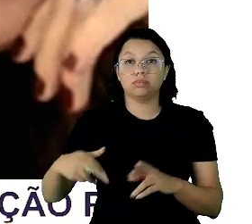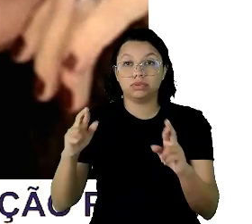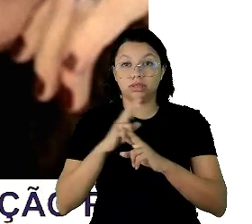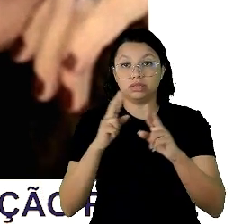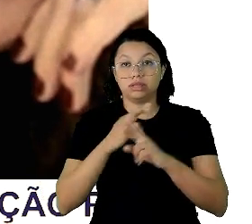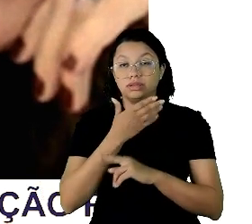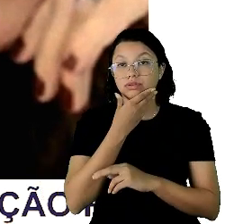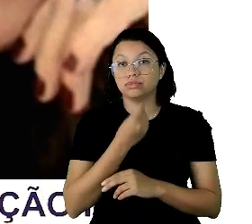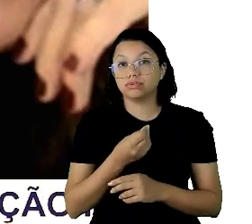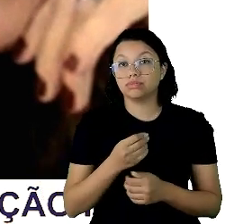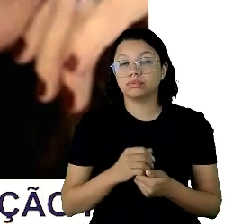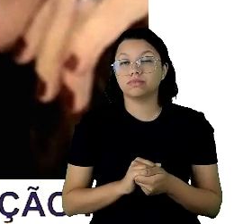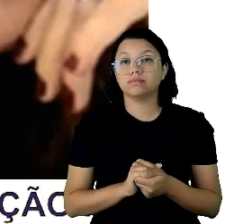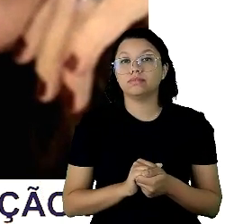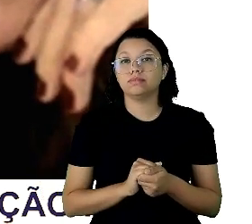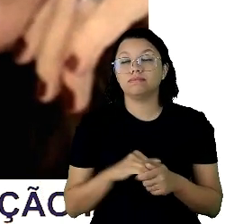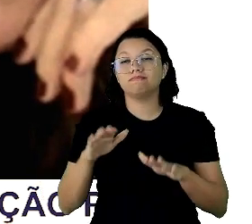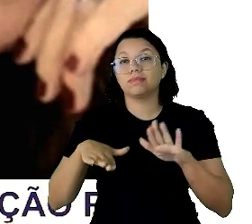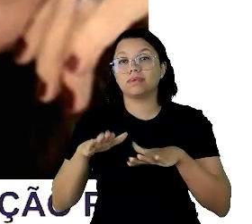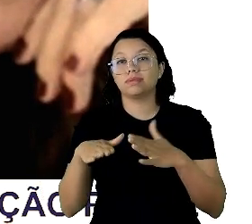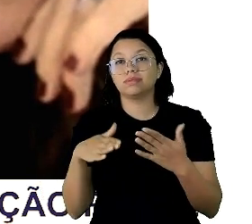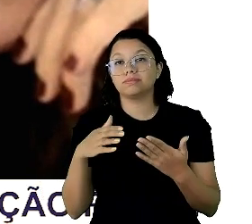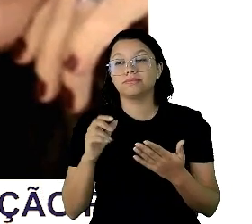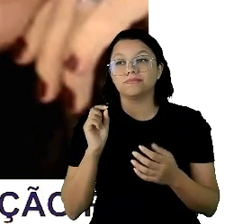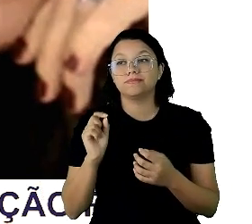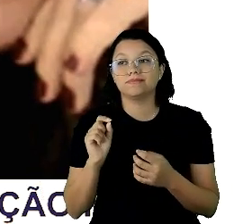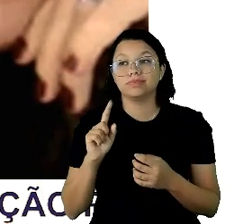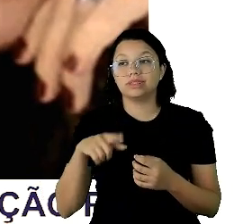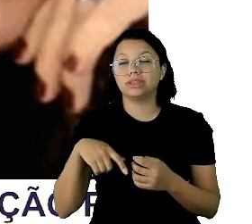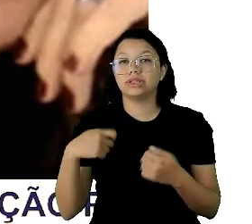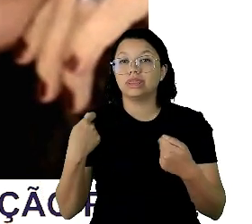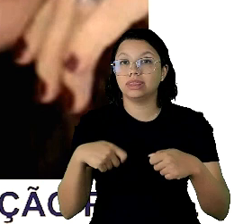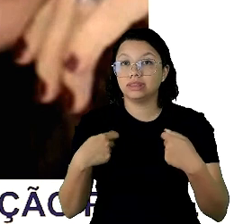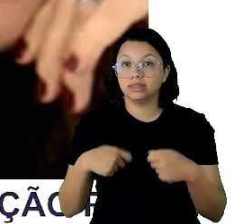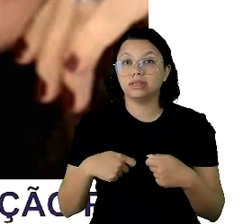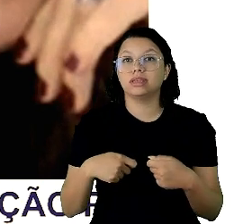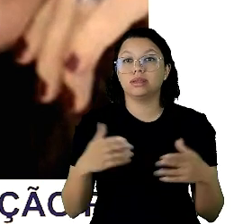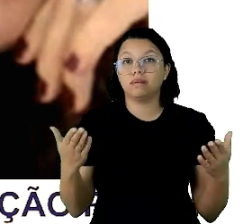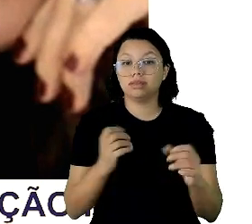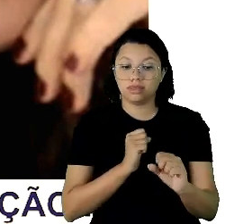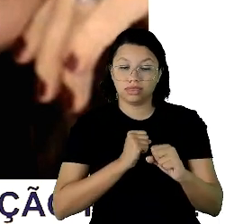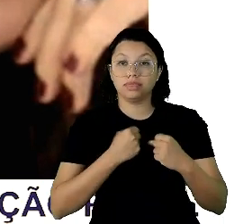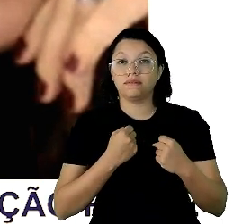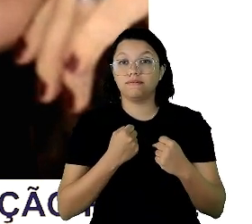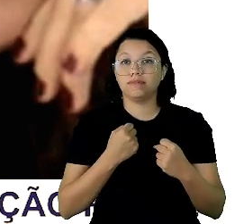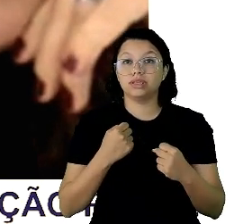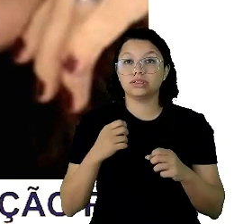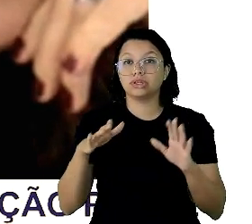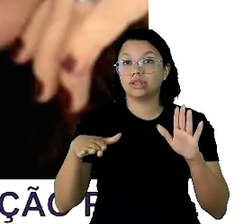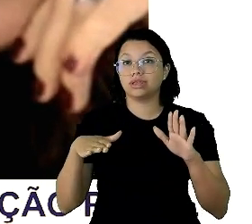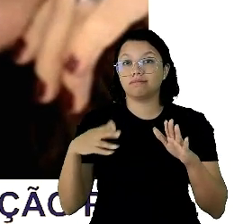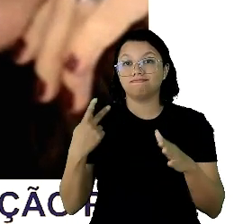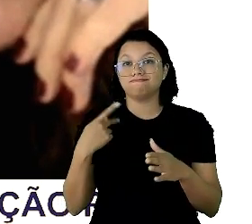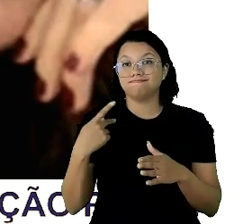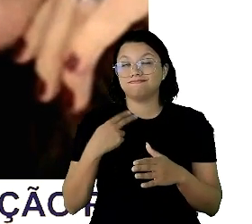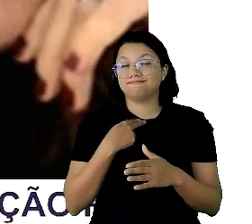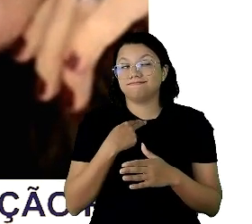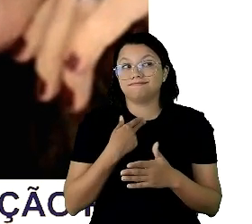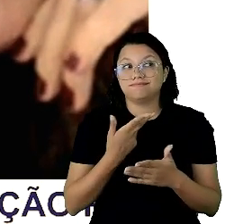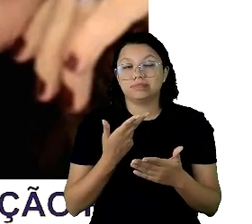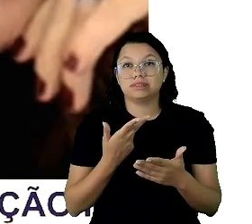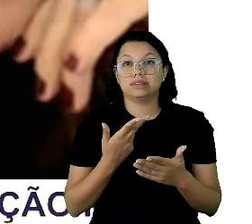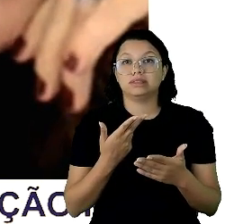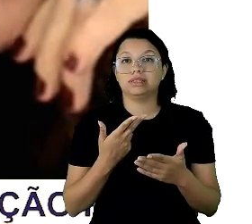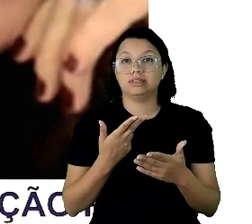mesmo que seja necessária essa defesa, às vezes a gente nem pode, né? Para poder se preservar.